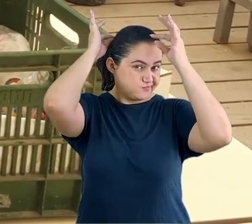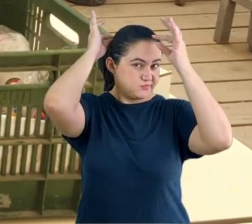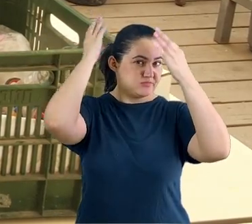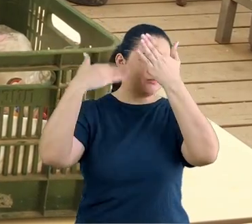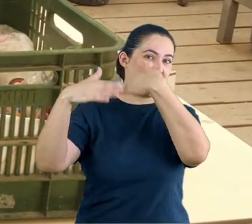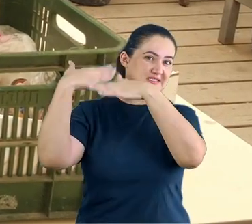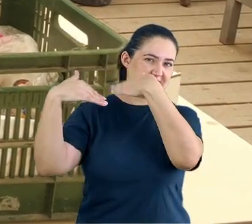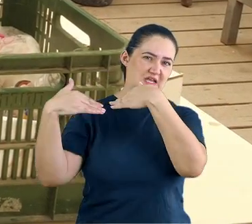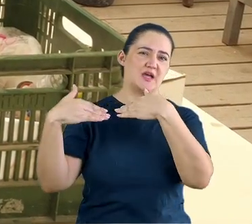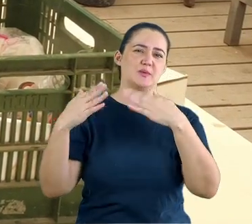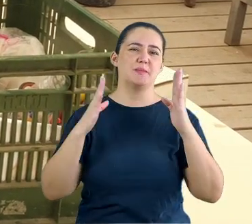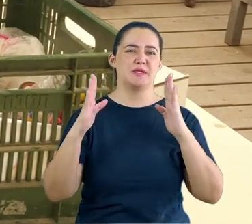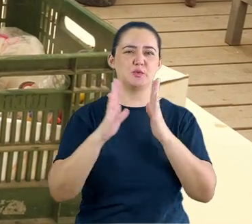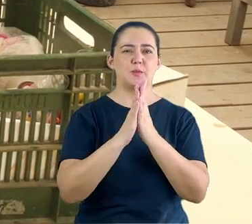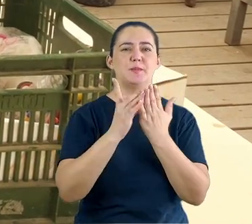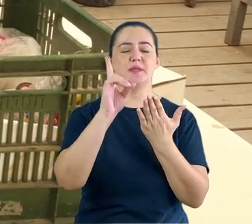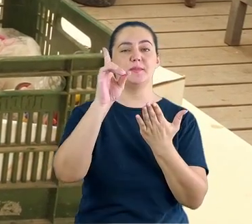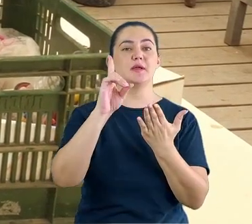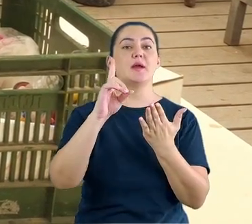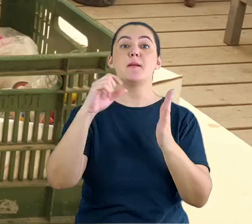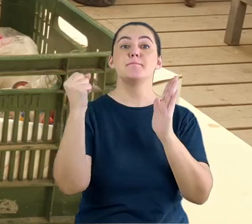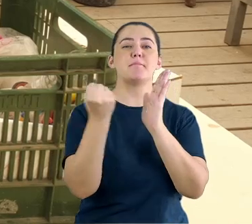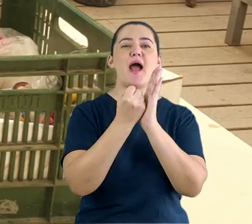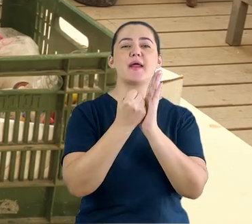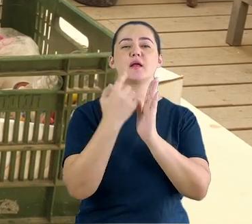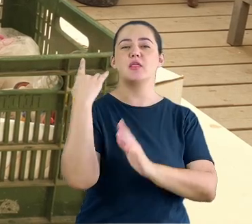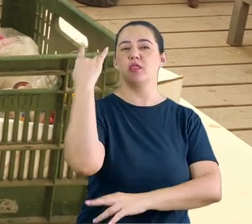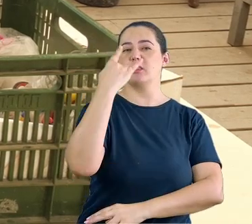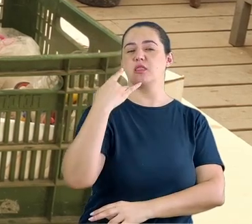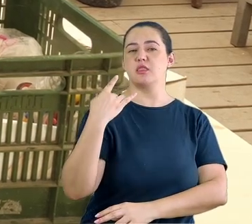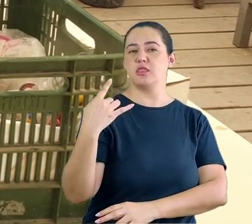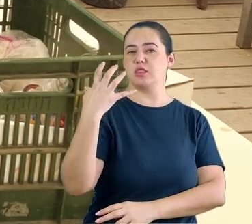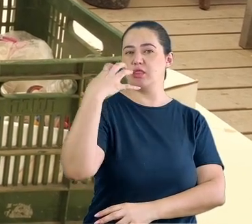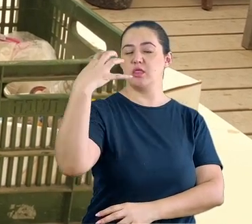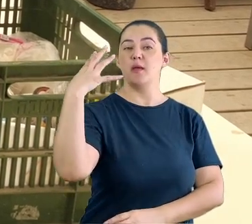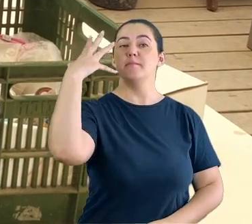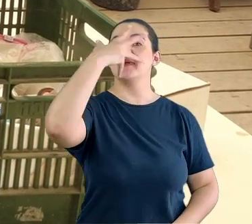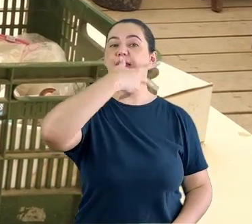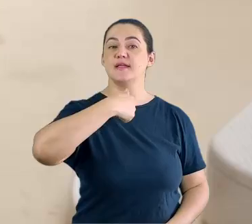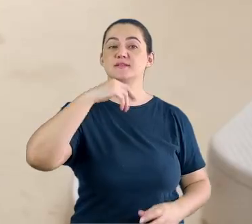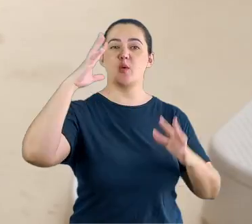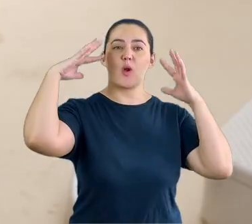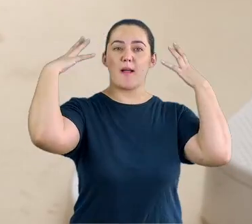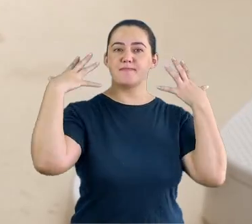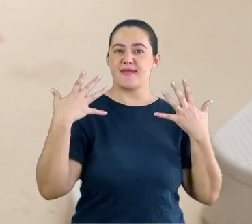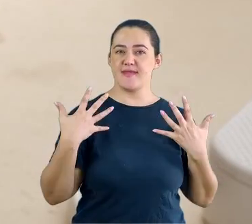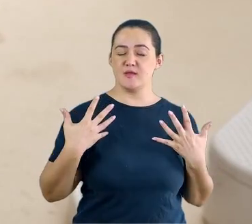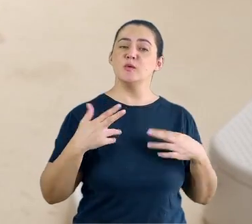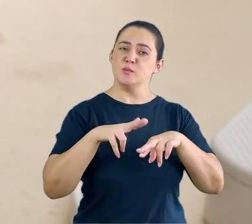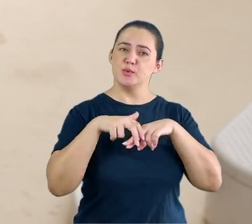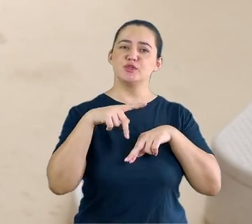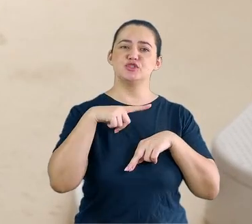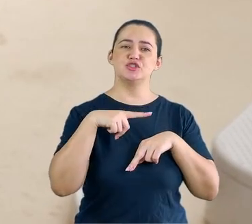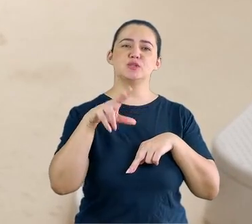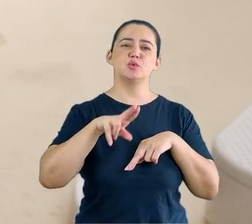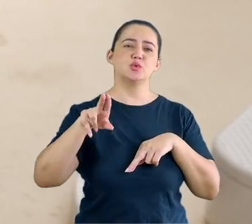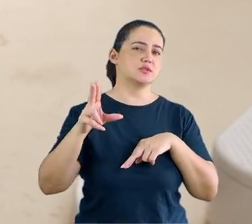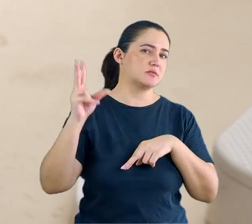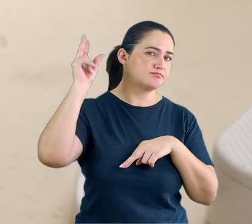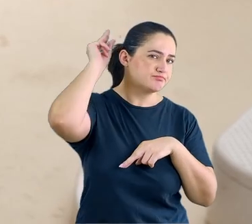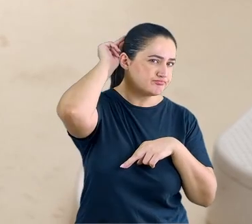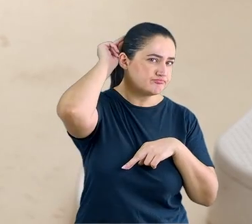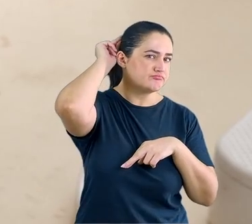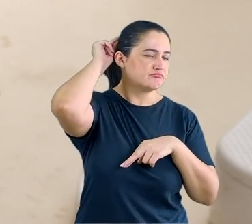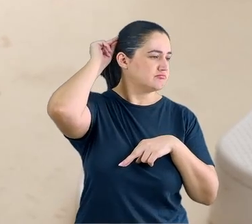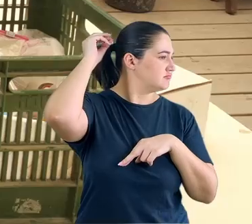cabelo. Na época bíblica, uma das grandes marcas da sensualidade, da beleza feminina, era o cabelo. Então elas usavam essas